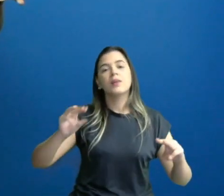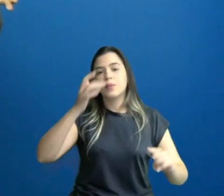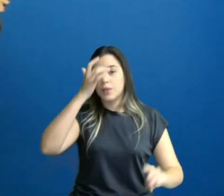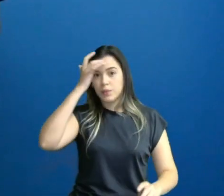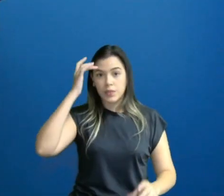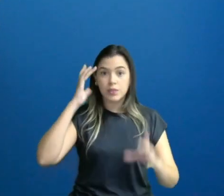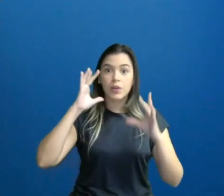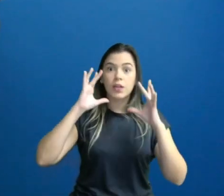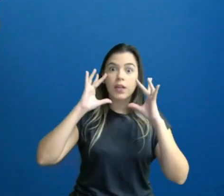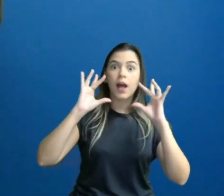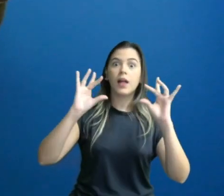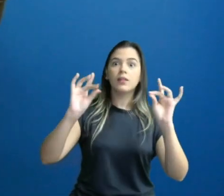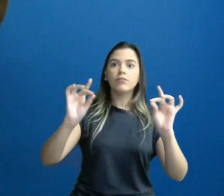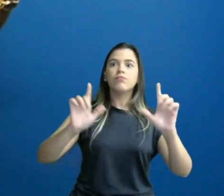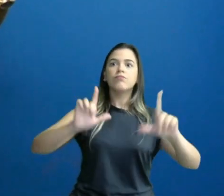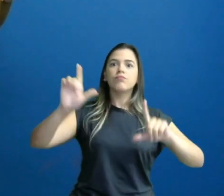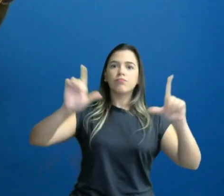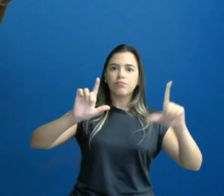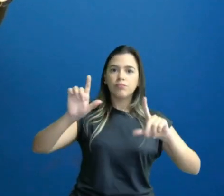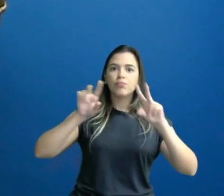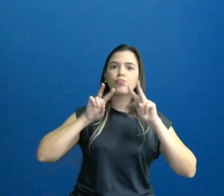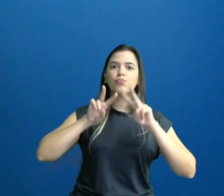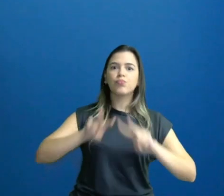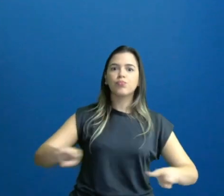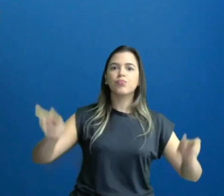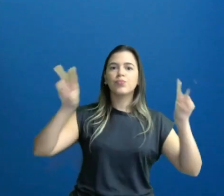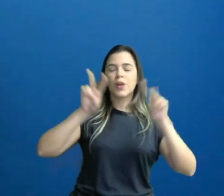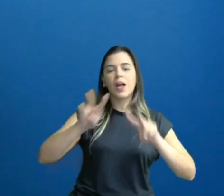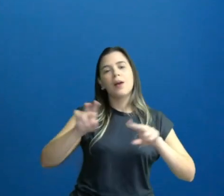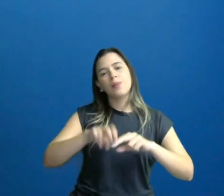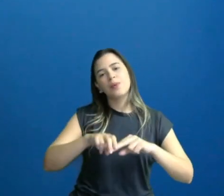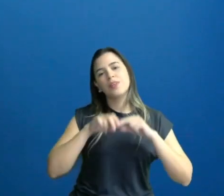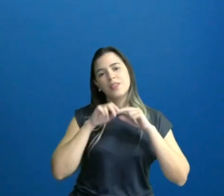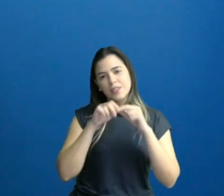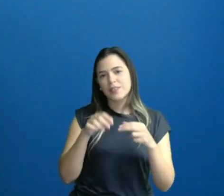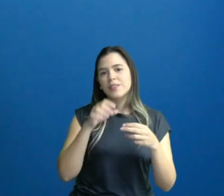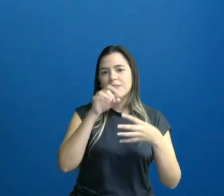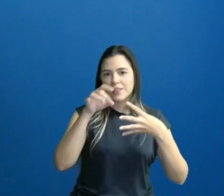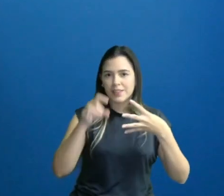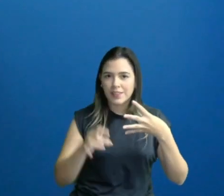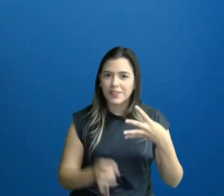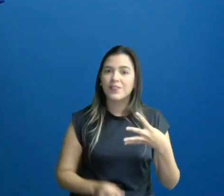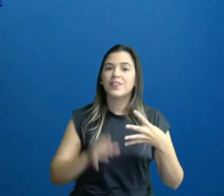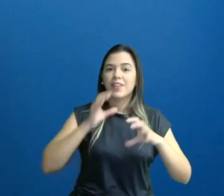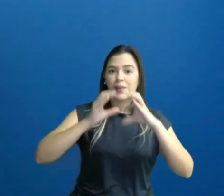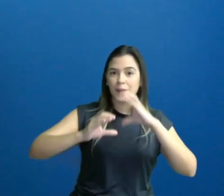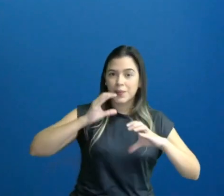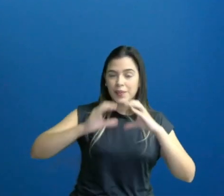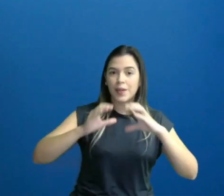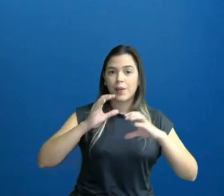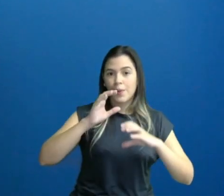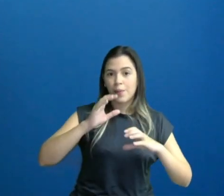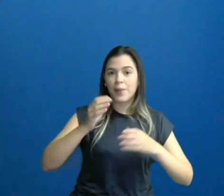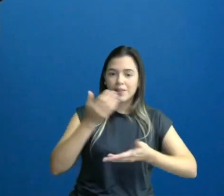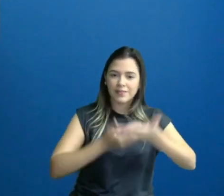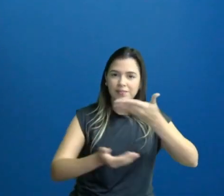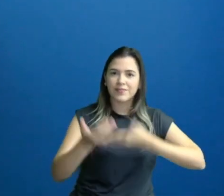que está assistindo Extra Isso serve os meios de comunicação para transmitir as mensagens